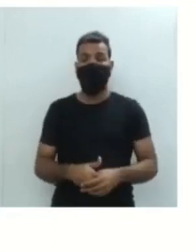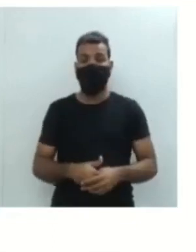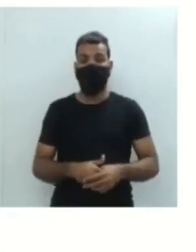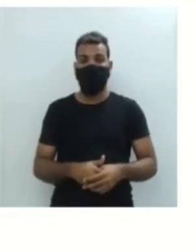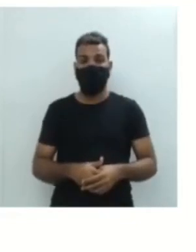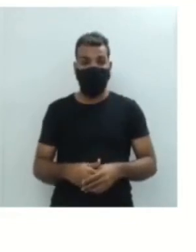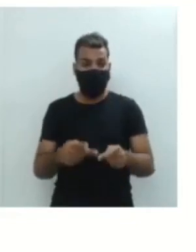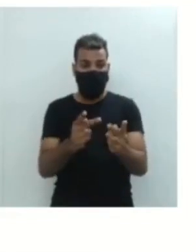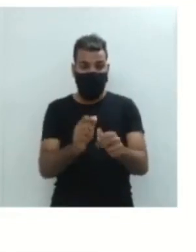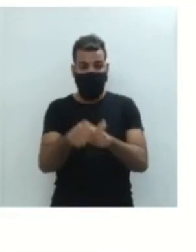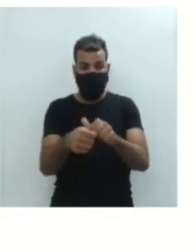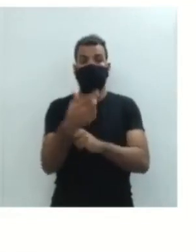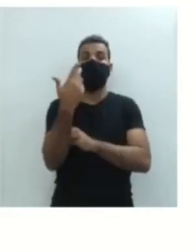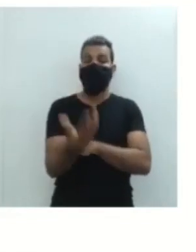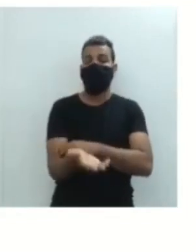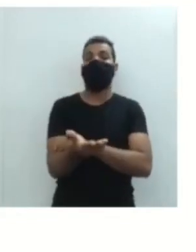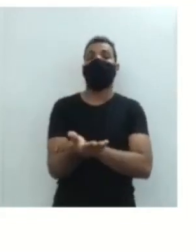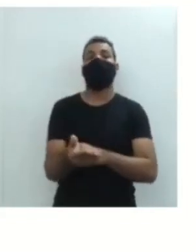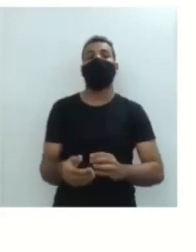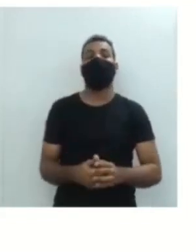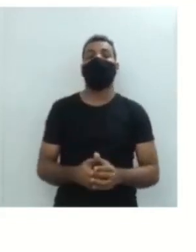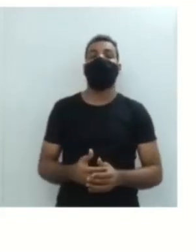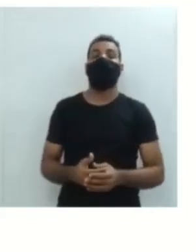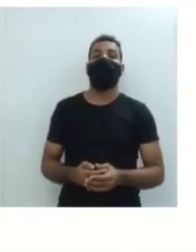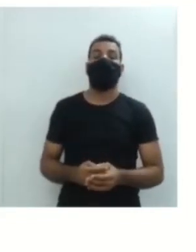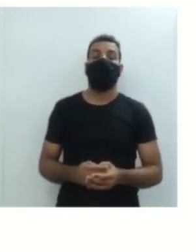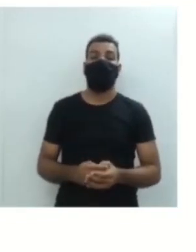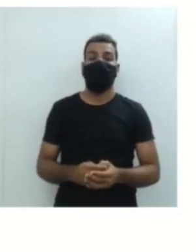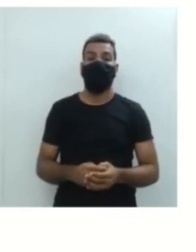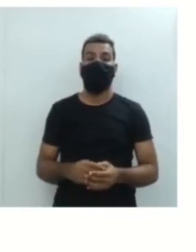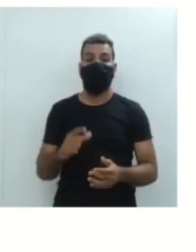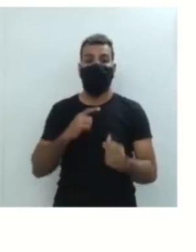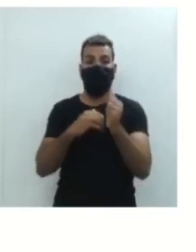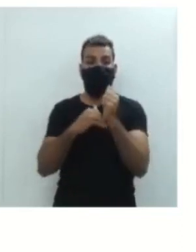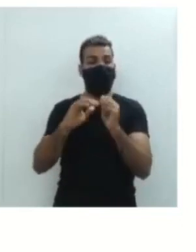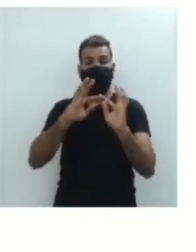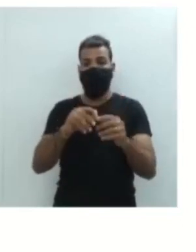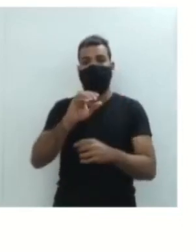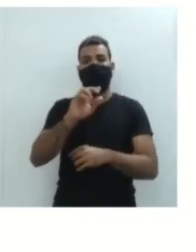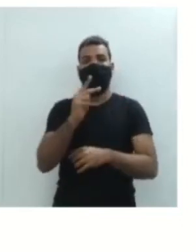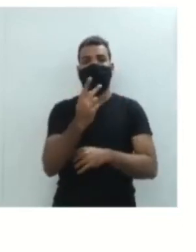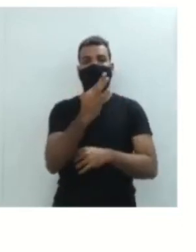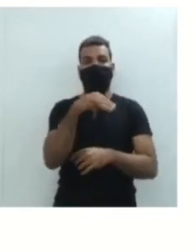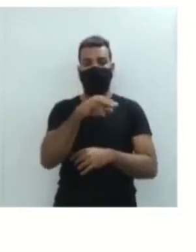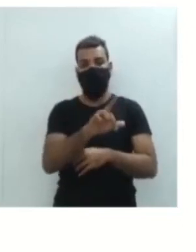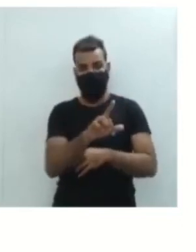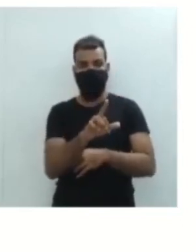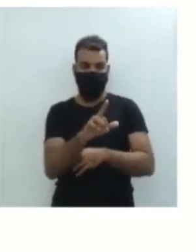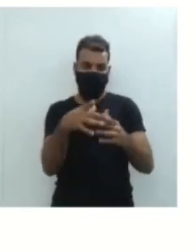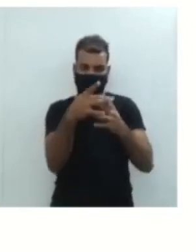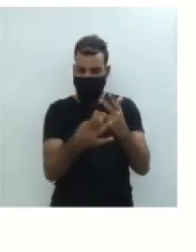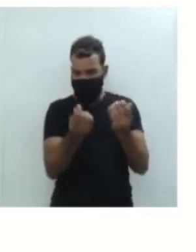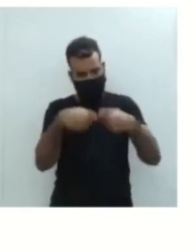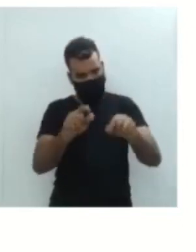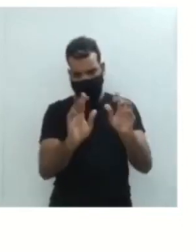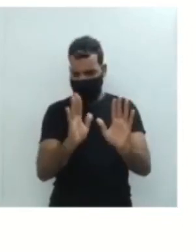nosso inserir prato aqui a gente vai ter todo o nosso código HTML a gente não precisa saber os detalhes